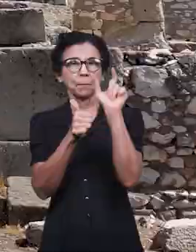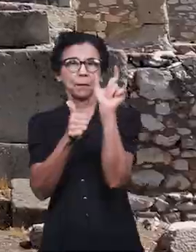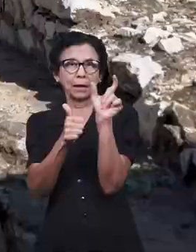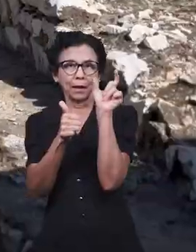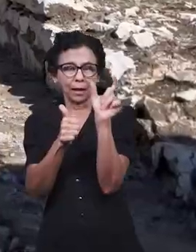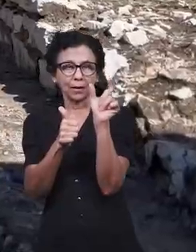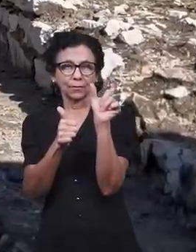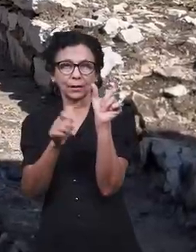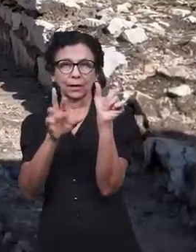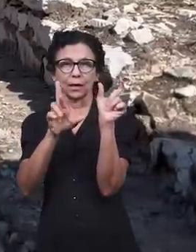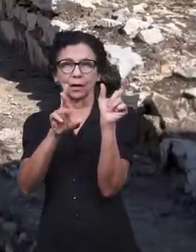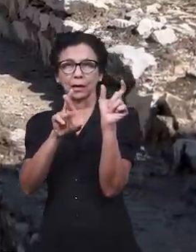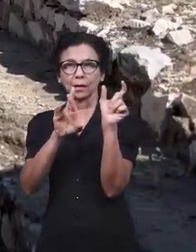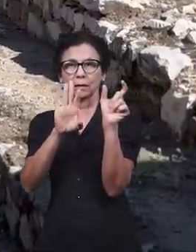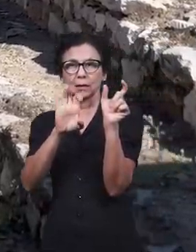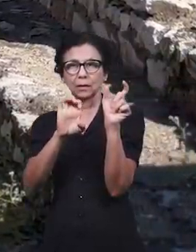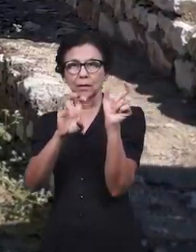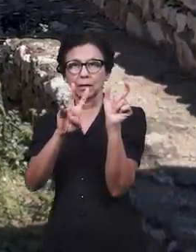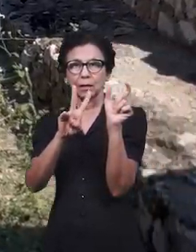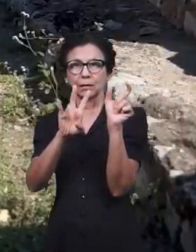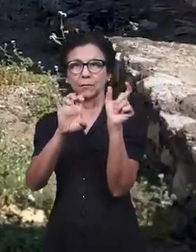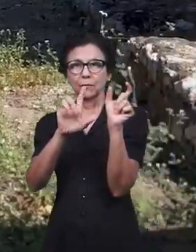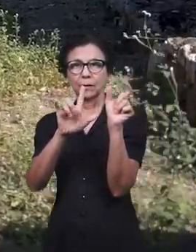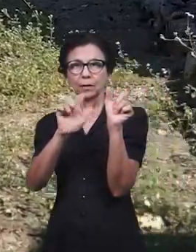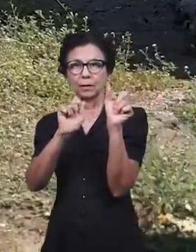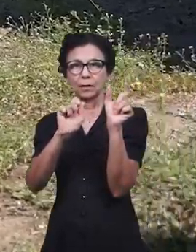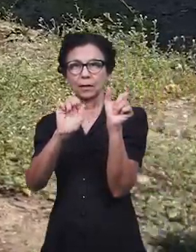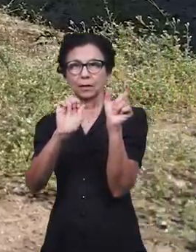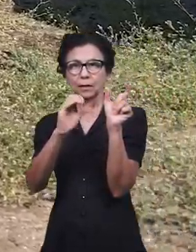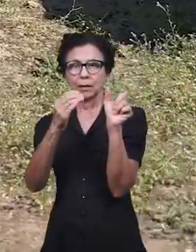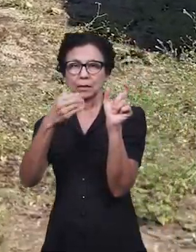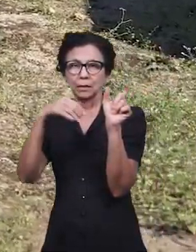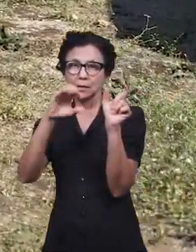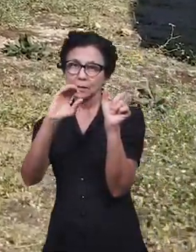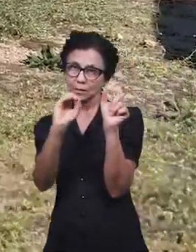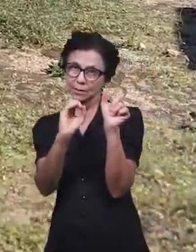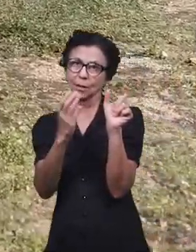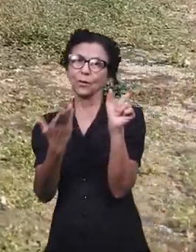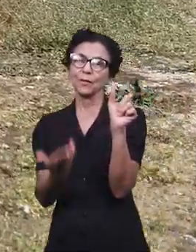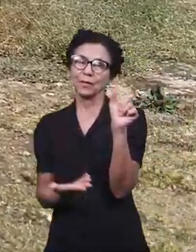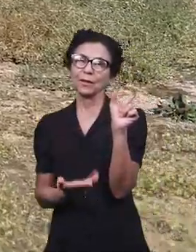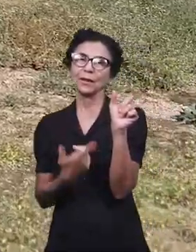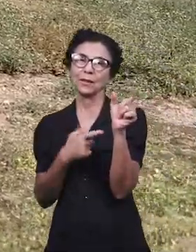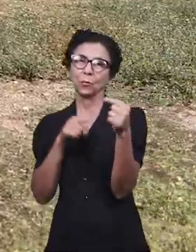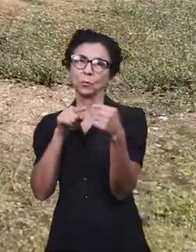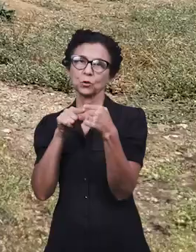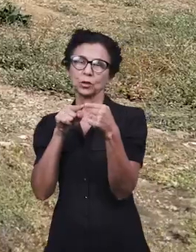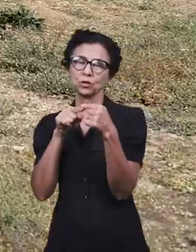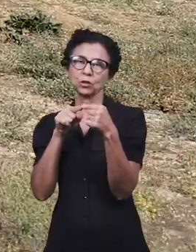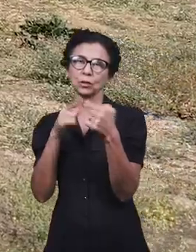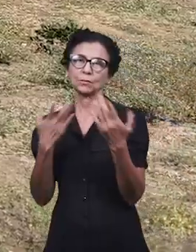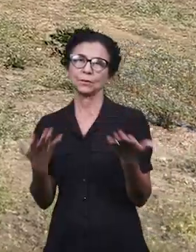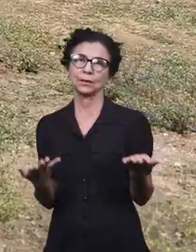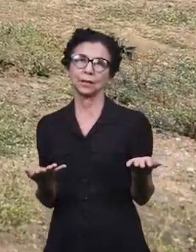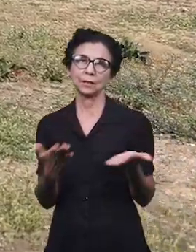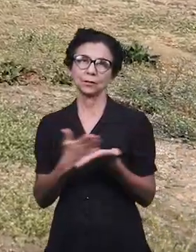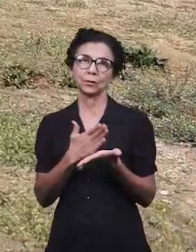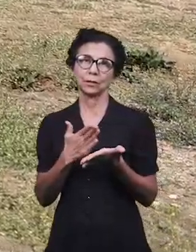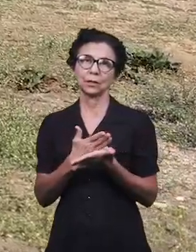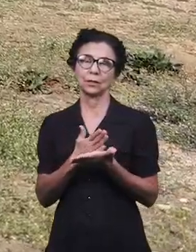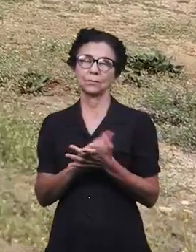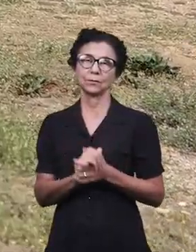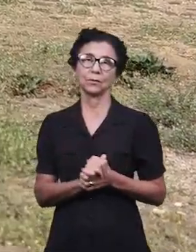Gildeuti já tem falado, é o propósito principal do livro, revelar Jesus. Aliás, é até importante isso para as